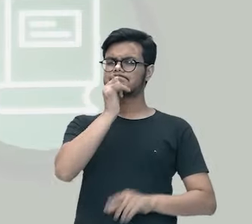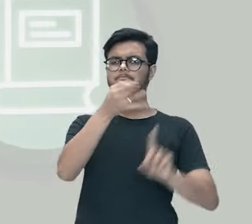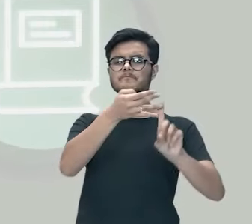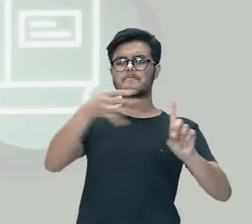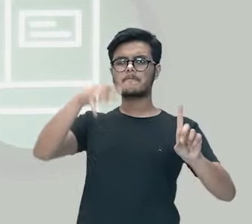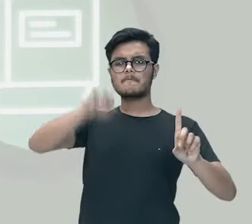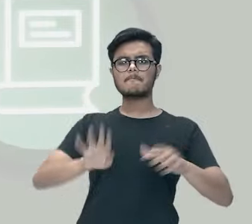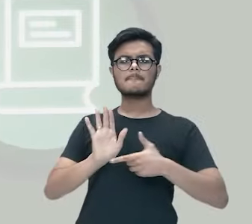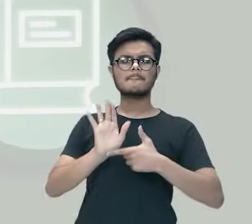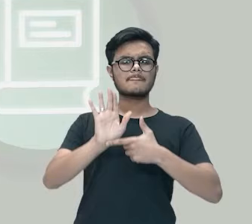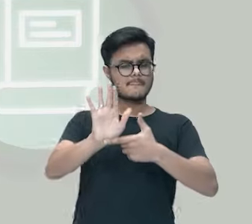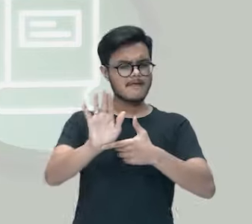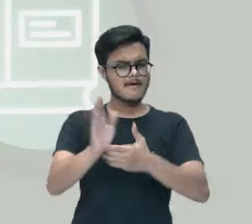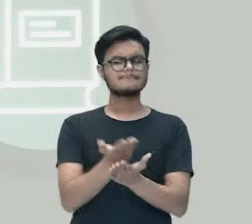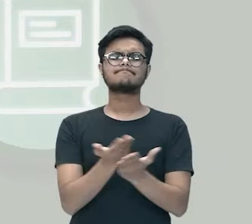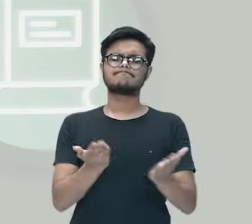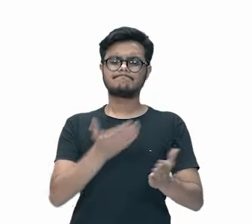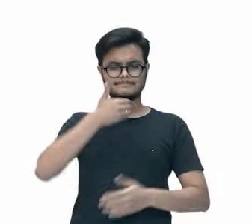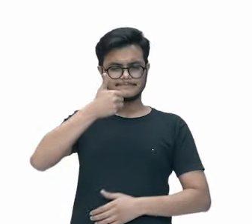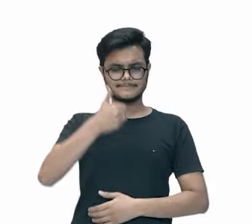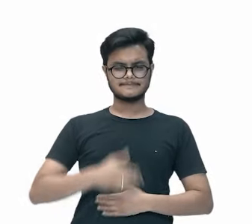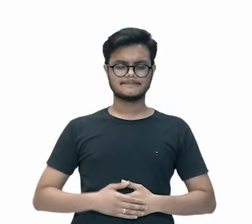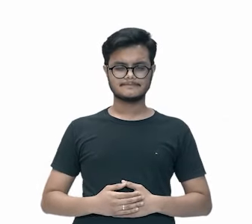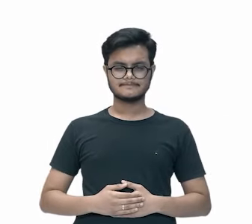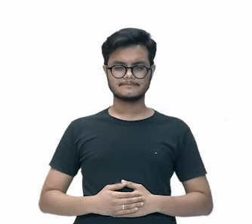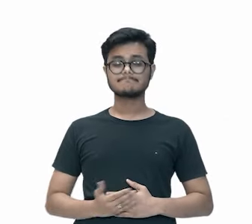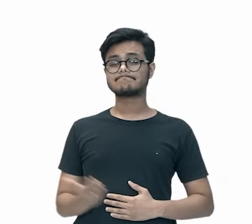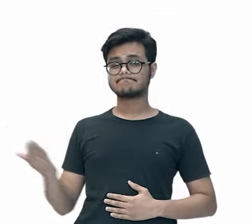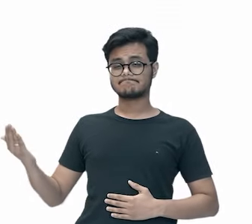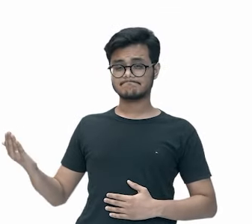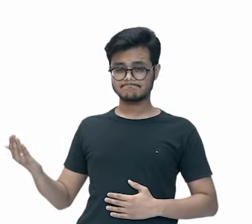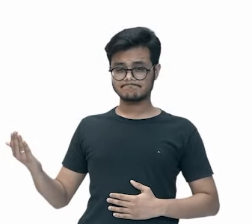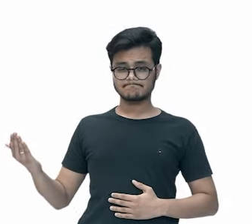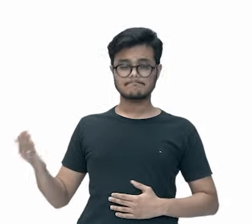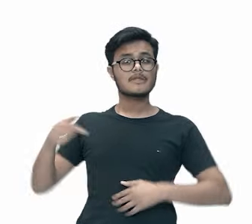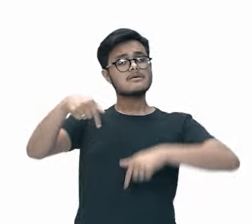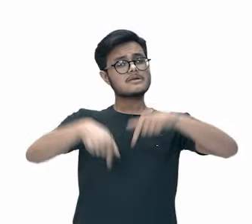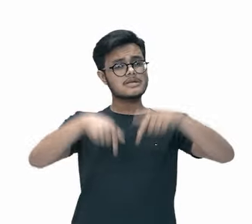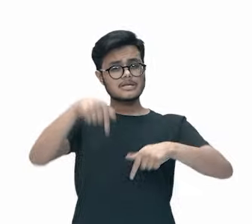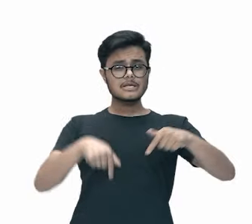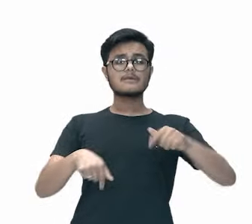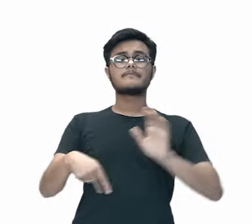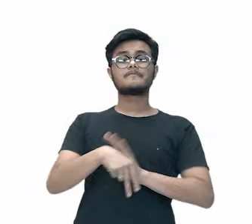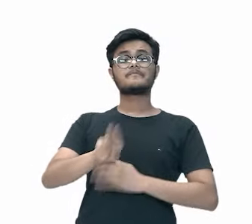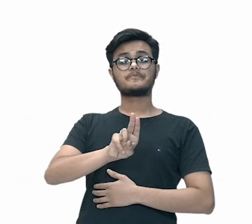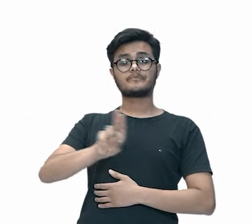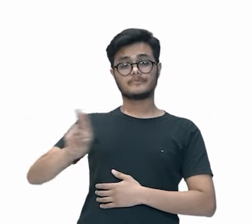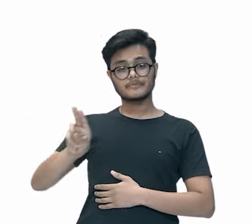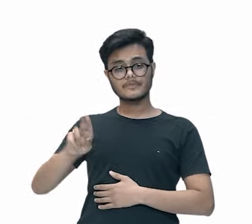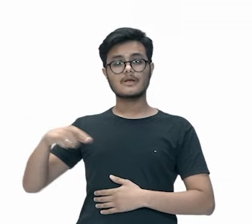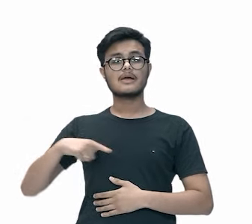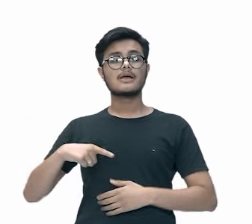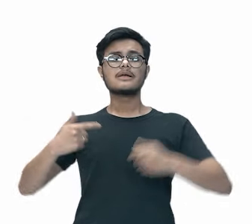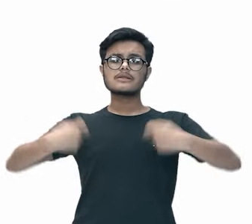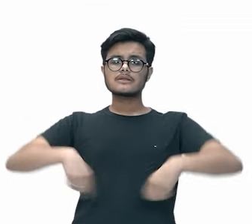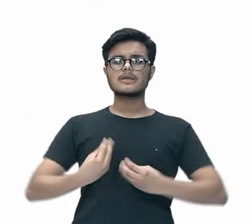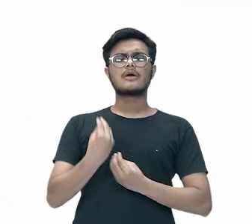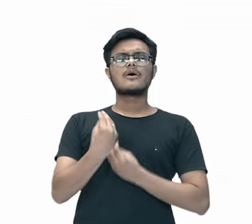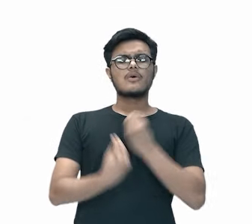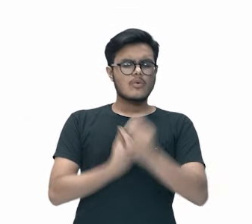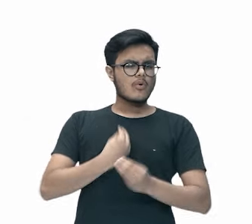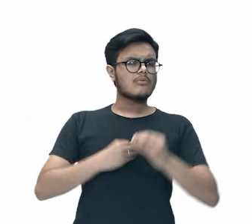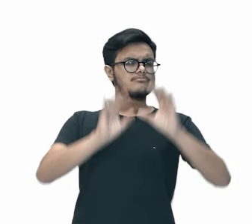ajudar vocês nessa organização, olha só. Então, nessa tabelinha, a gente tem, né, as regrinhas para identificar cada